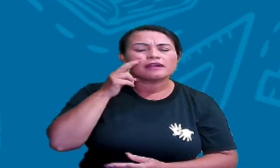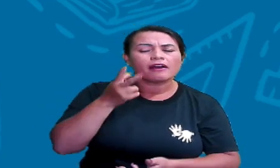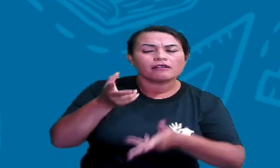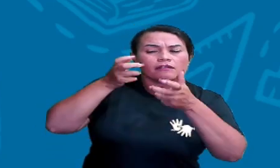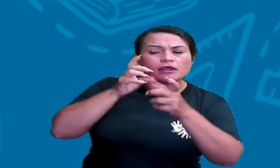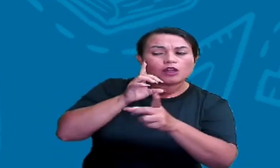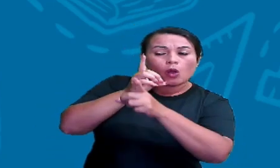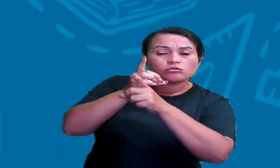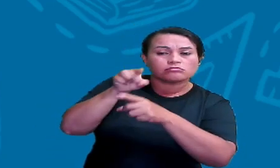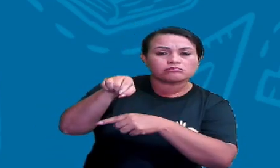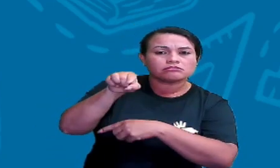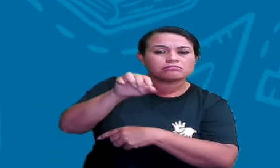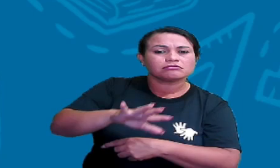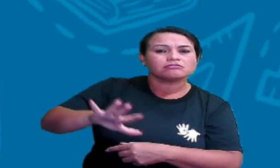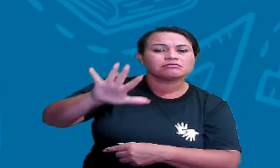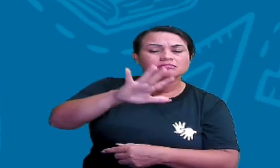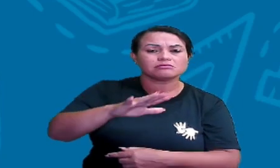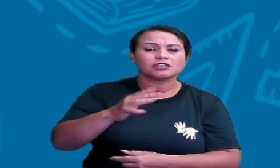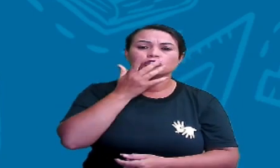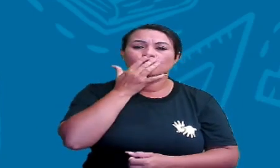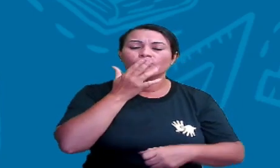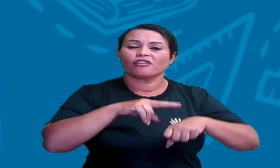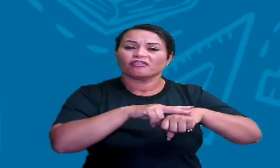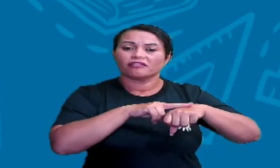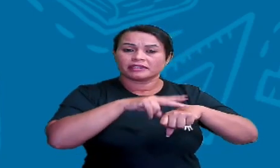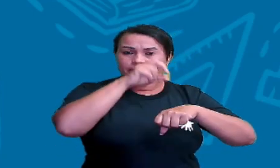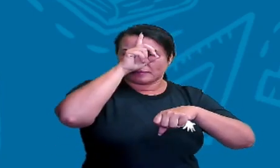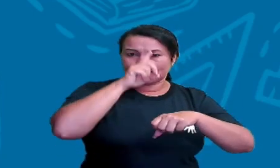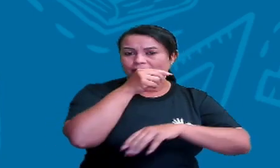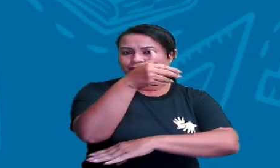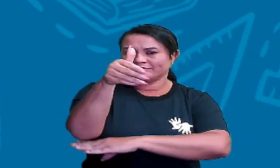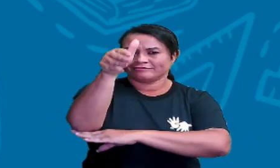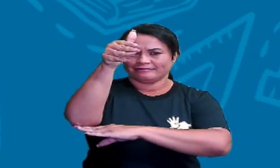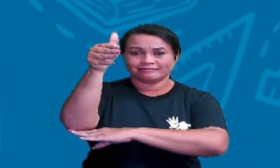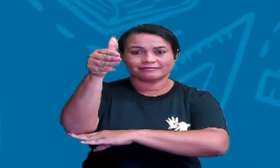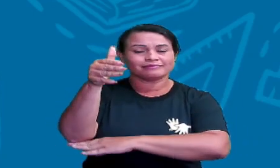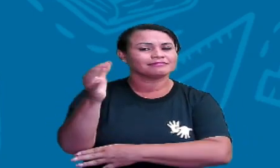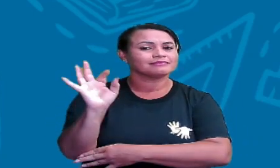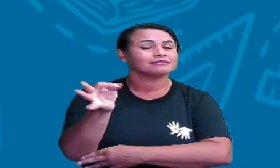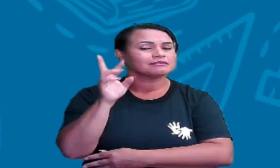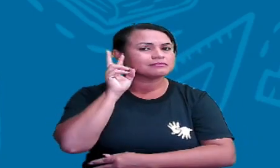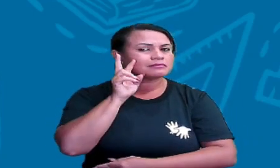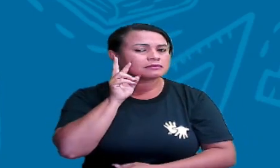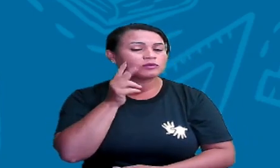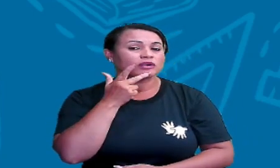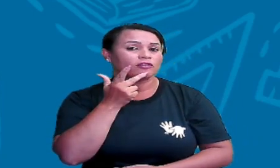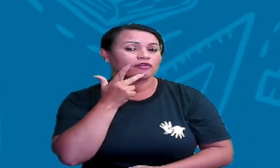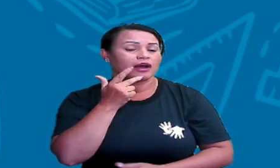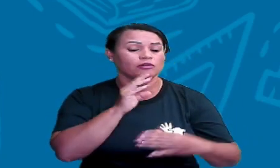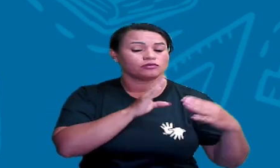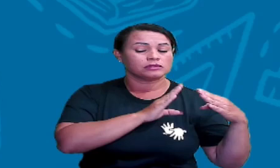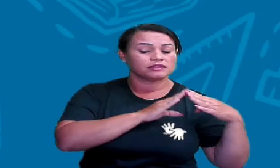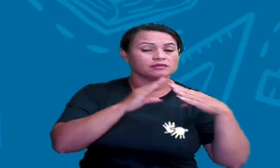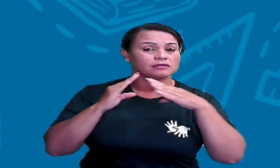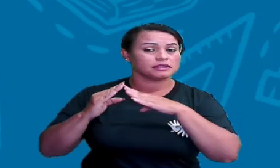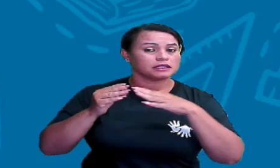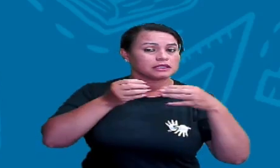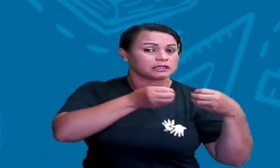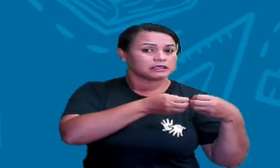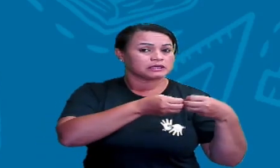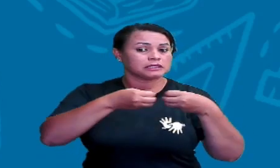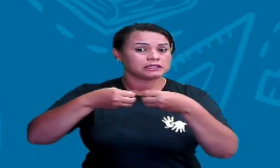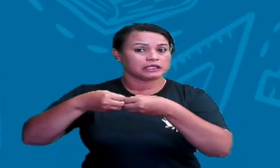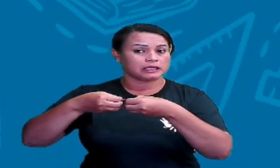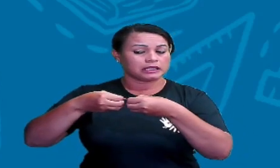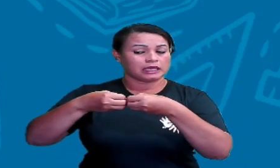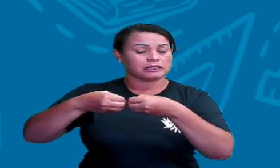imagem de verde e amarelo com a nossa bandeirinha, tá? Então, lembre-se, quando eu falo de vizinhança, falo do